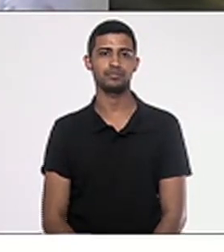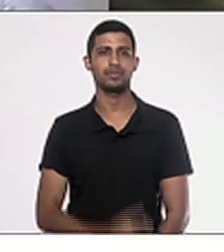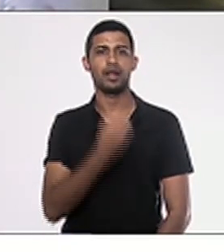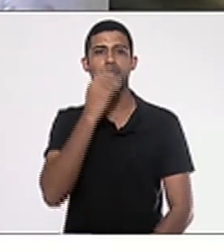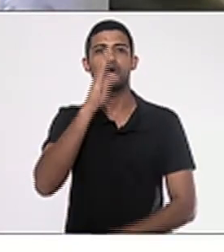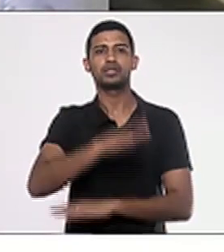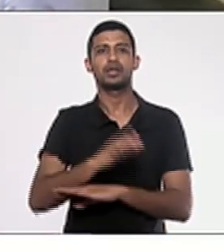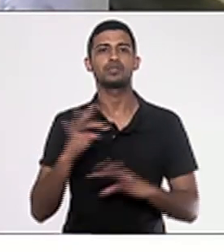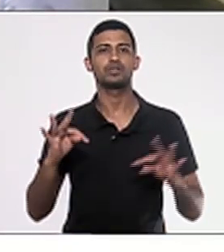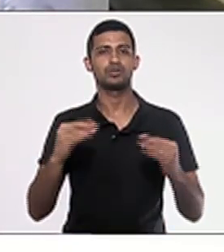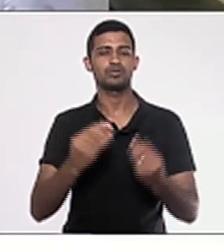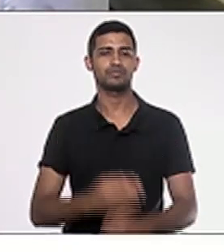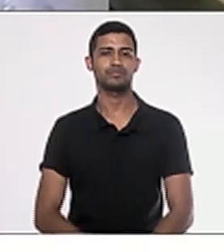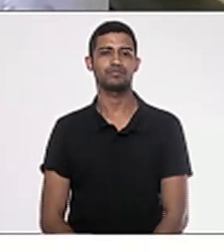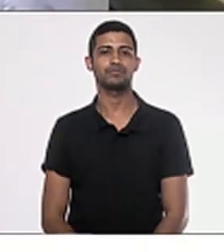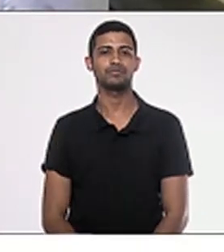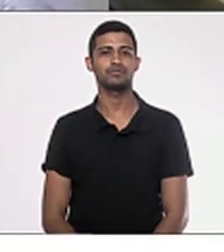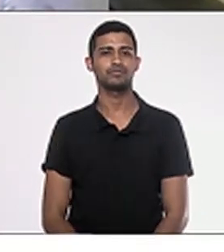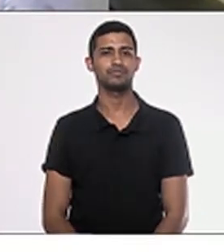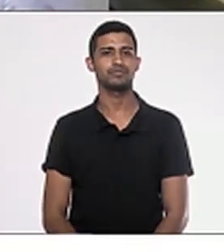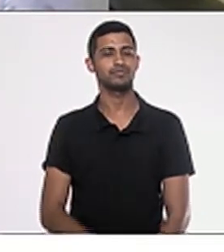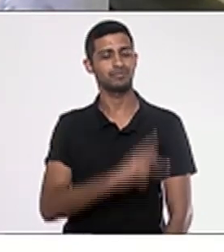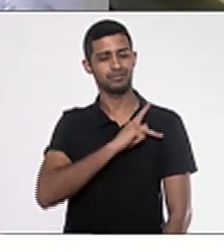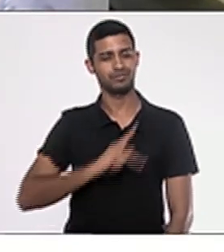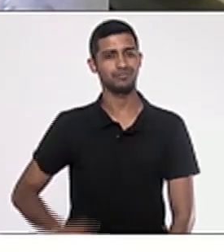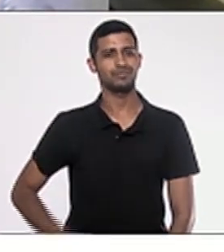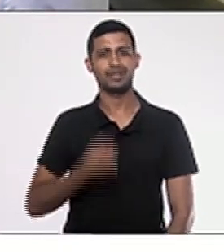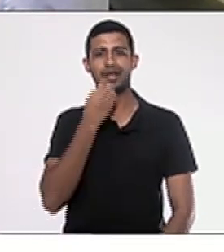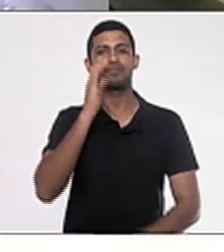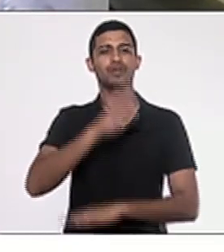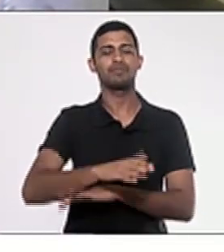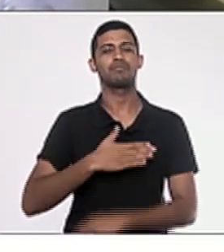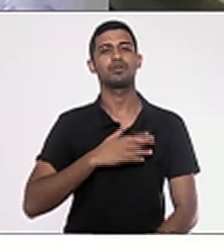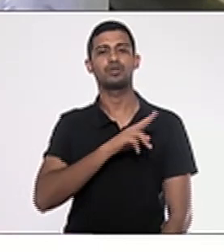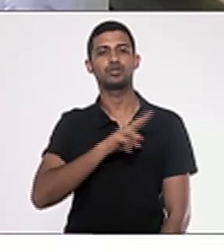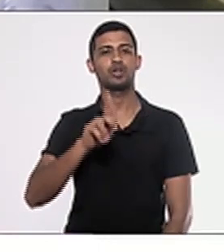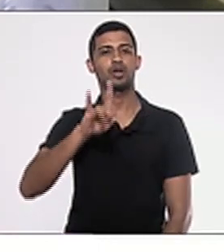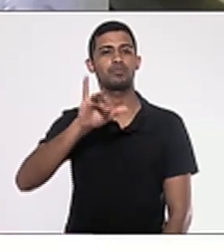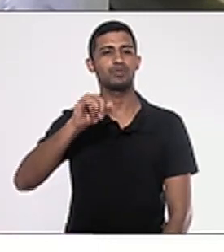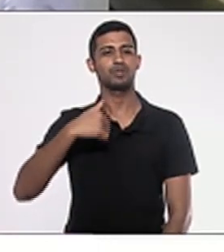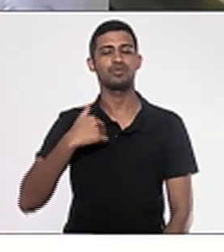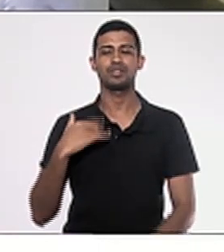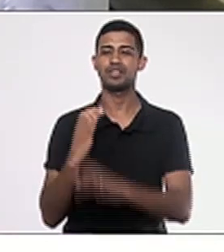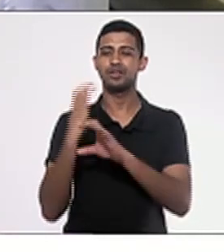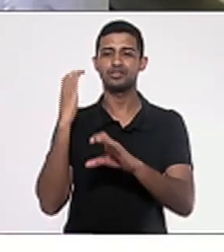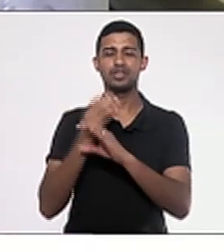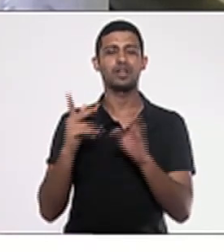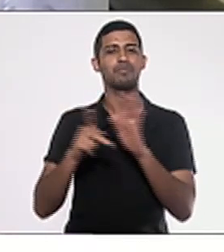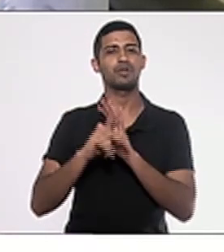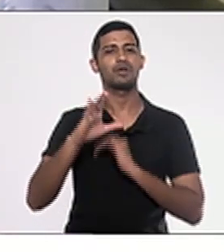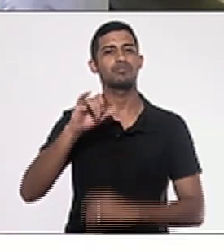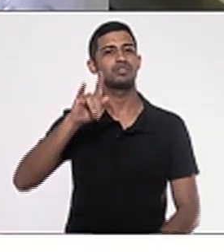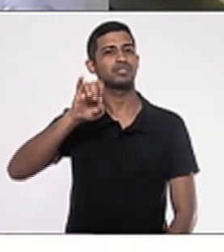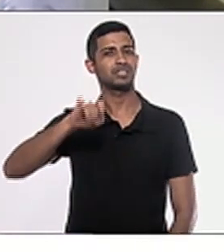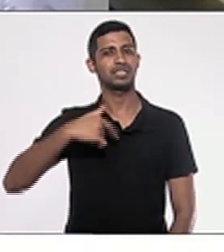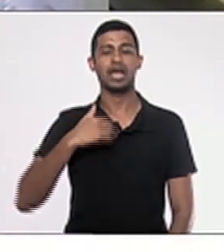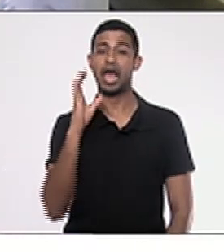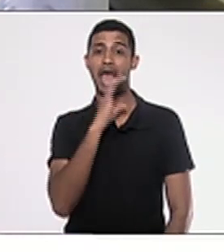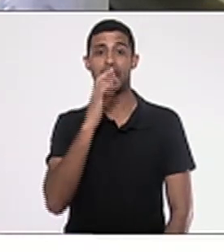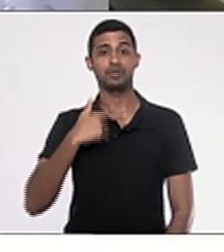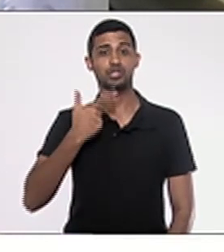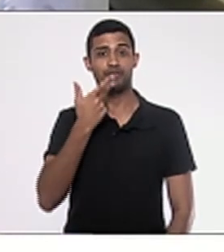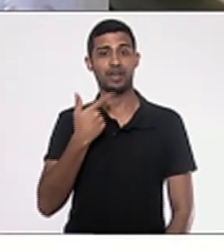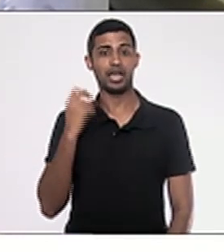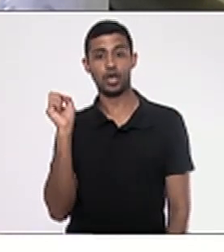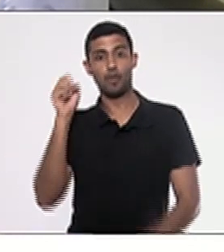Boa tarde a todos. Presidente, boa tarde. Meu nome é Luiz Cláudio, eu sou engenheiro da SEDAI. Rapidamente dizer que eu entrei